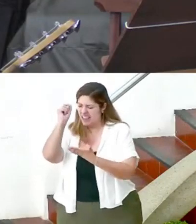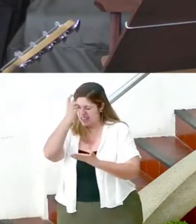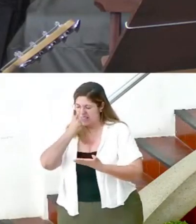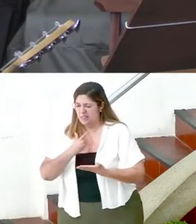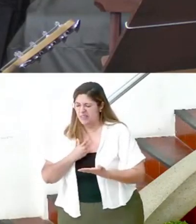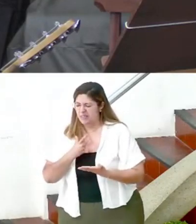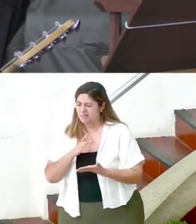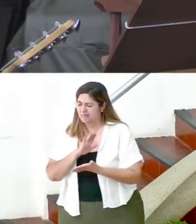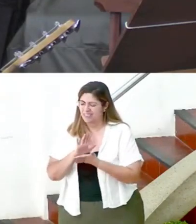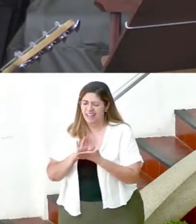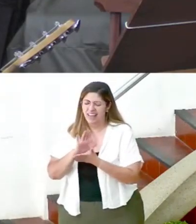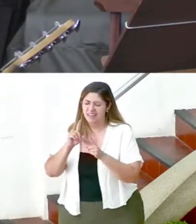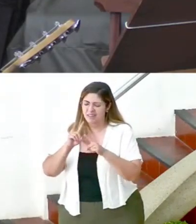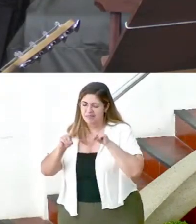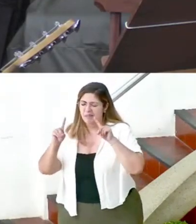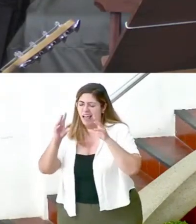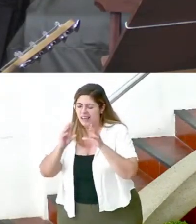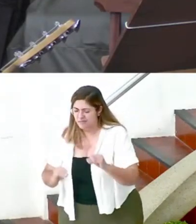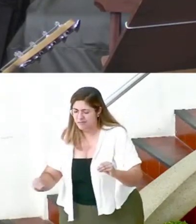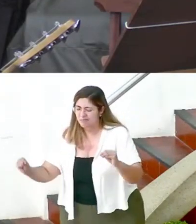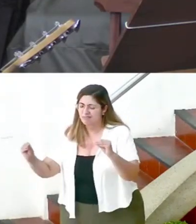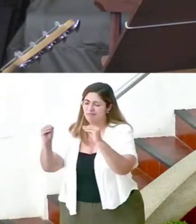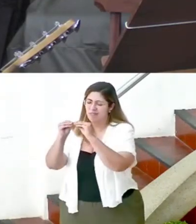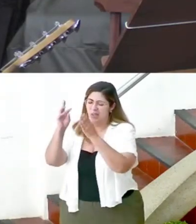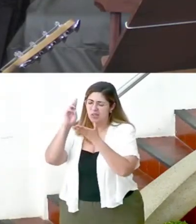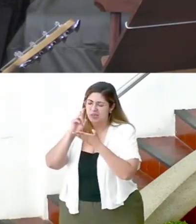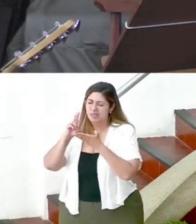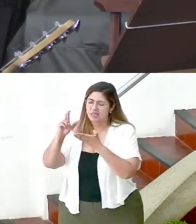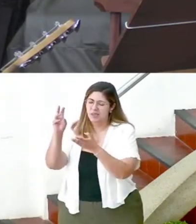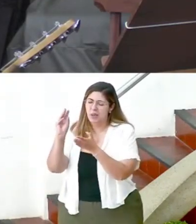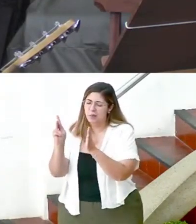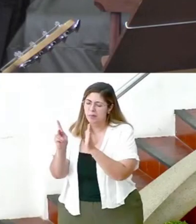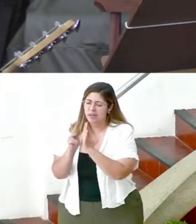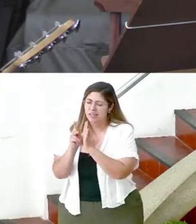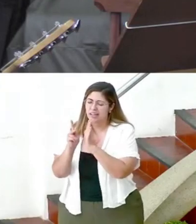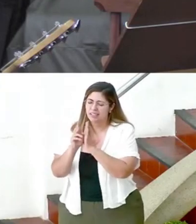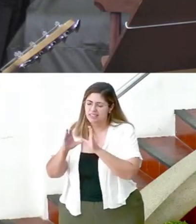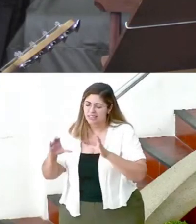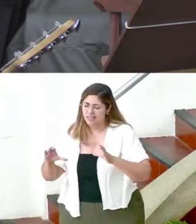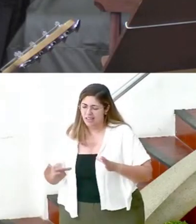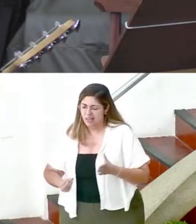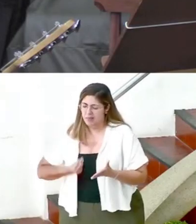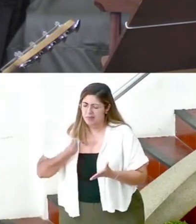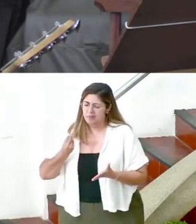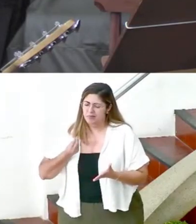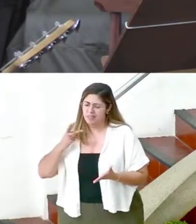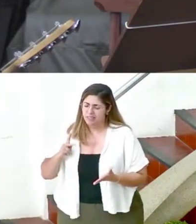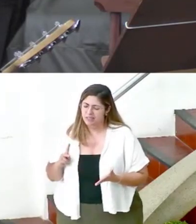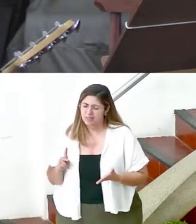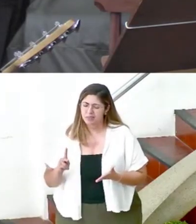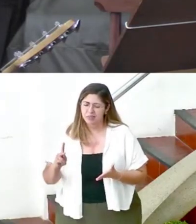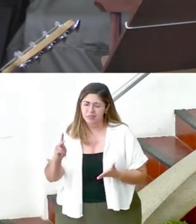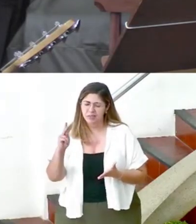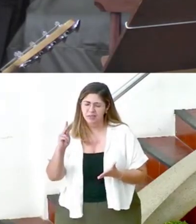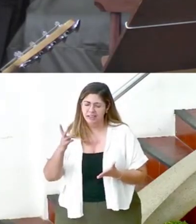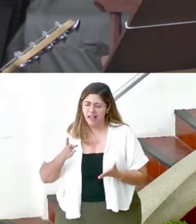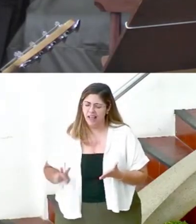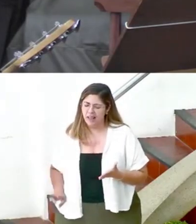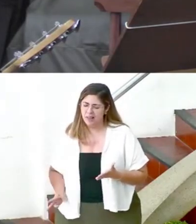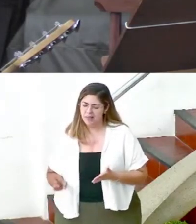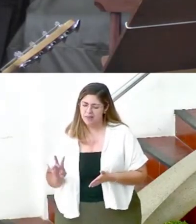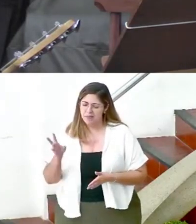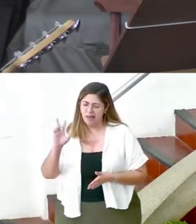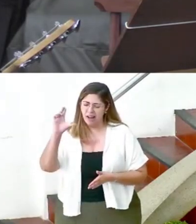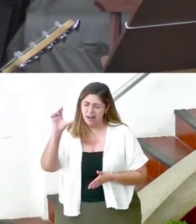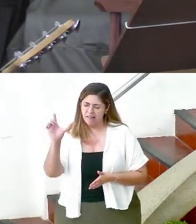Nós continuamos os vasos. Nós continuamos os vasos. Mas o valor é acrescentado como uma